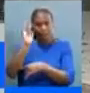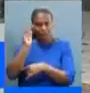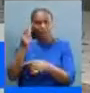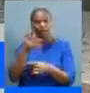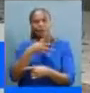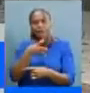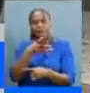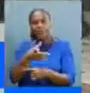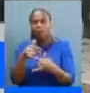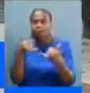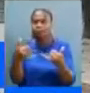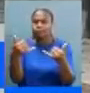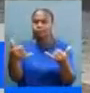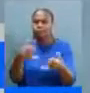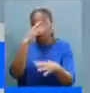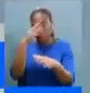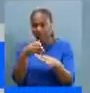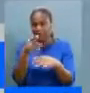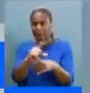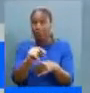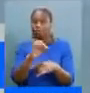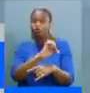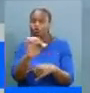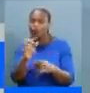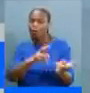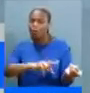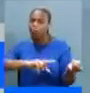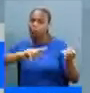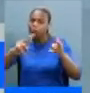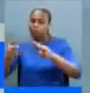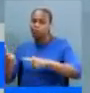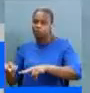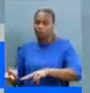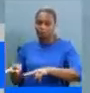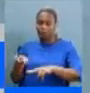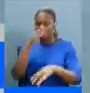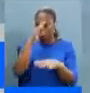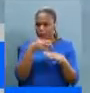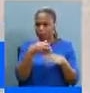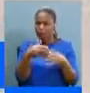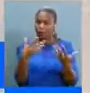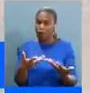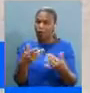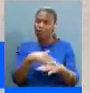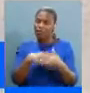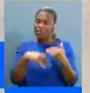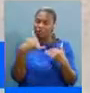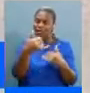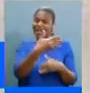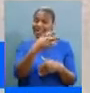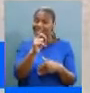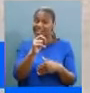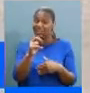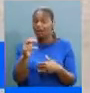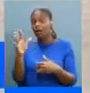a dar conta do adiamento do evento e da sua deslocalização. O evento será agora realizado de